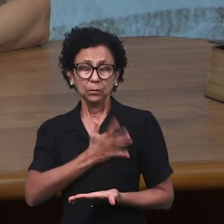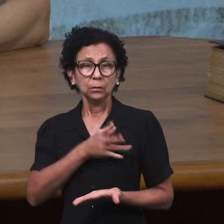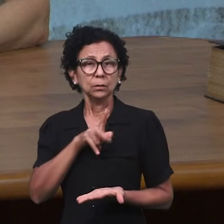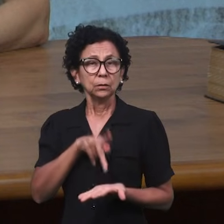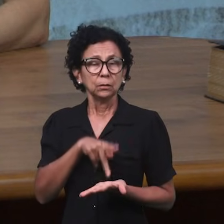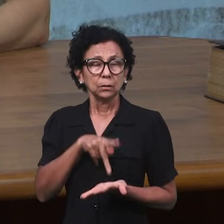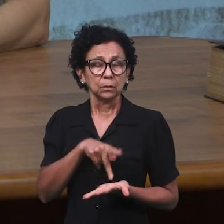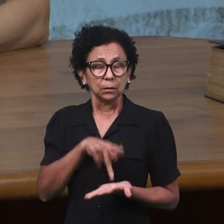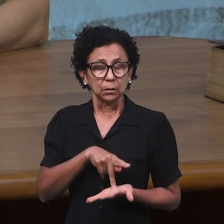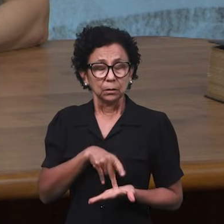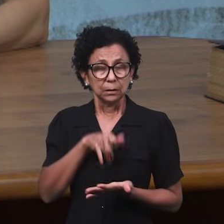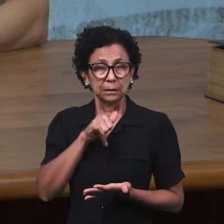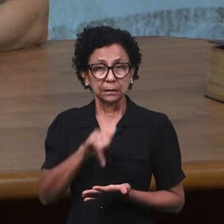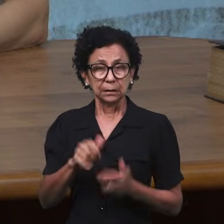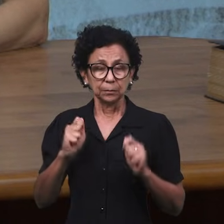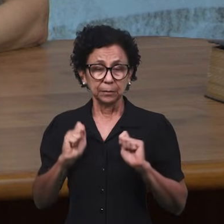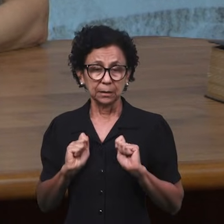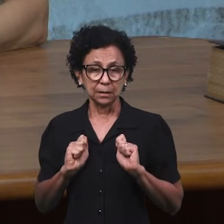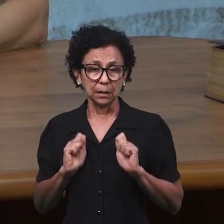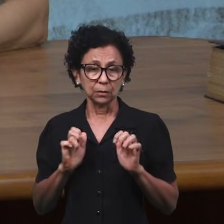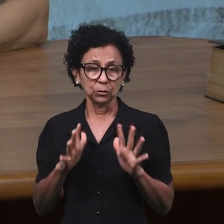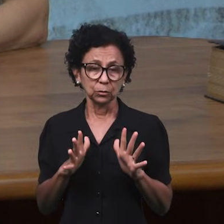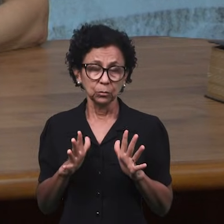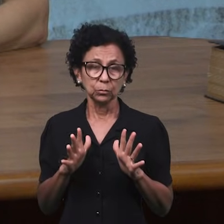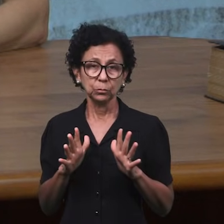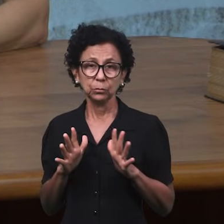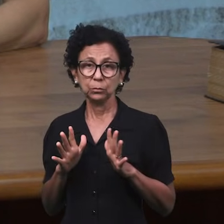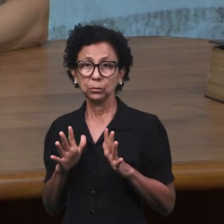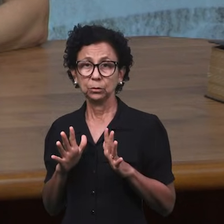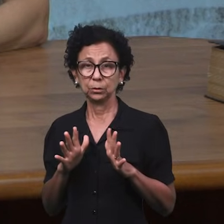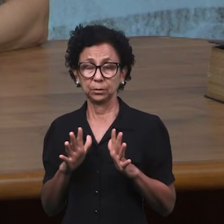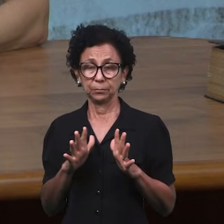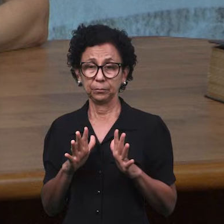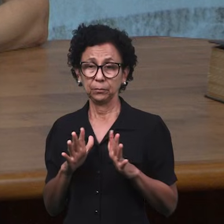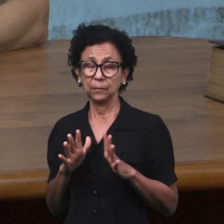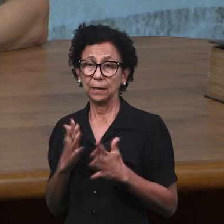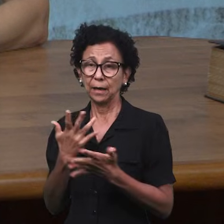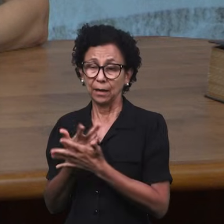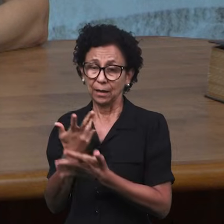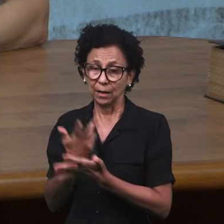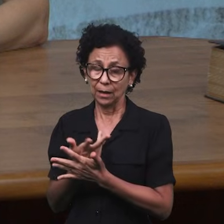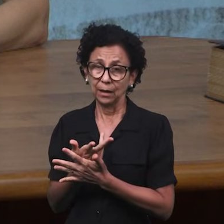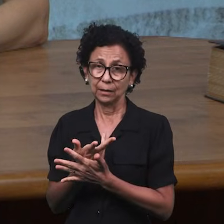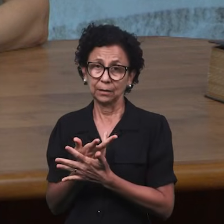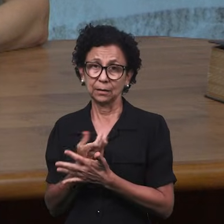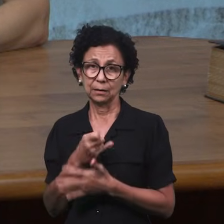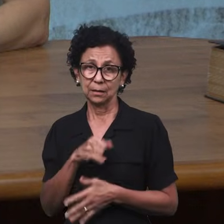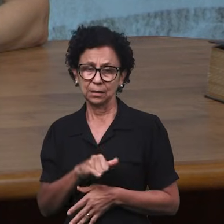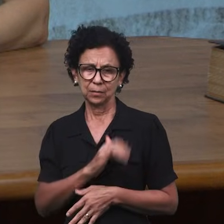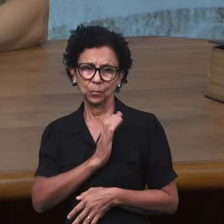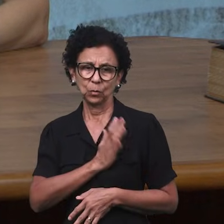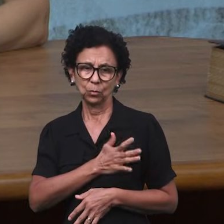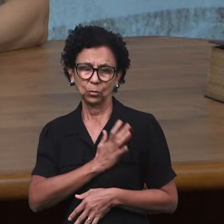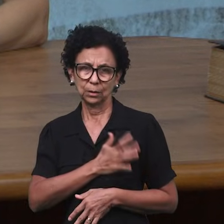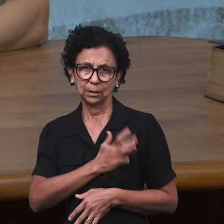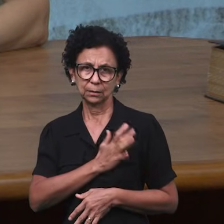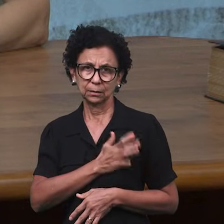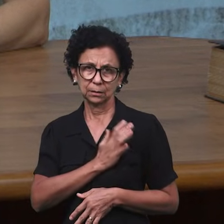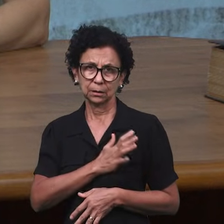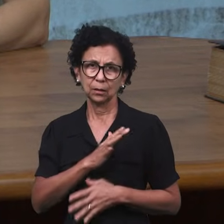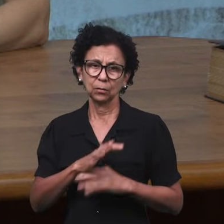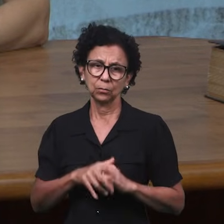os meus passos se desviaram do caminho e se o meu coração segue os meus